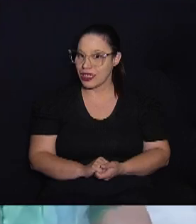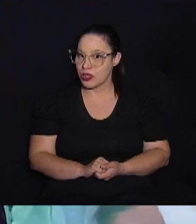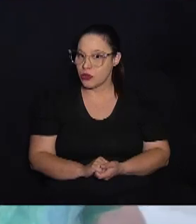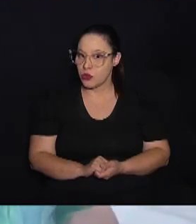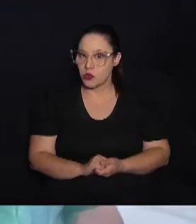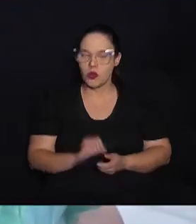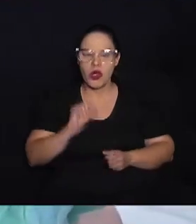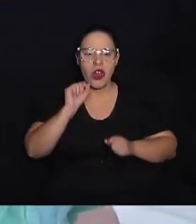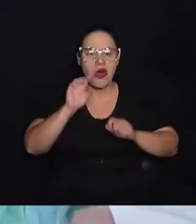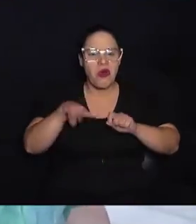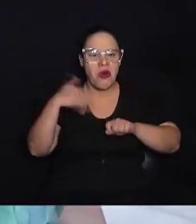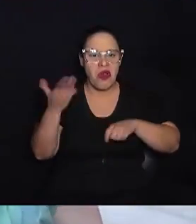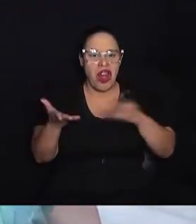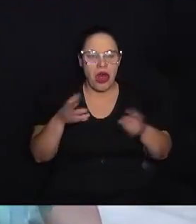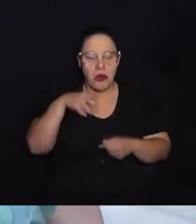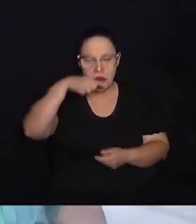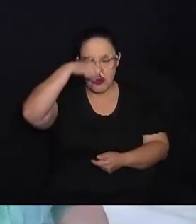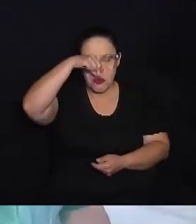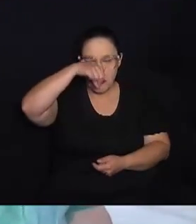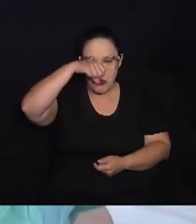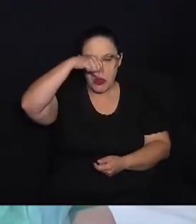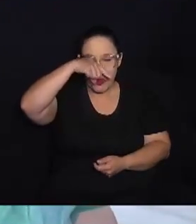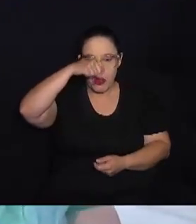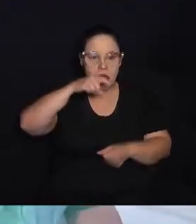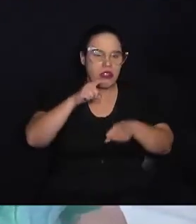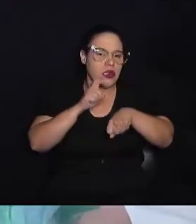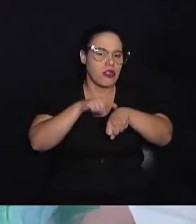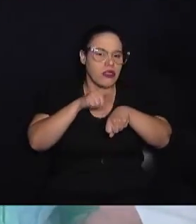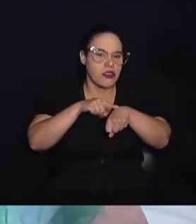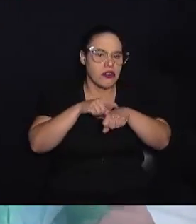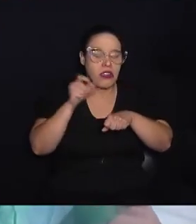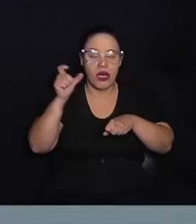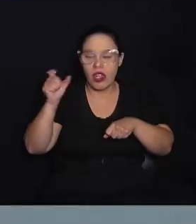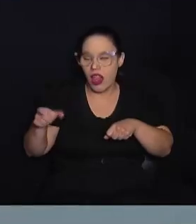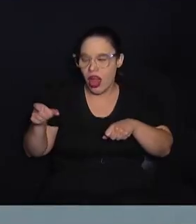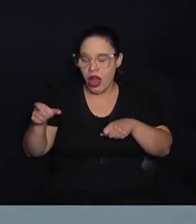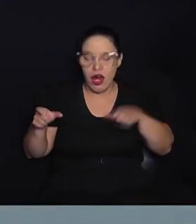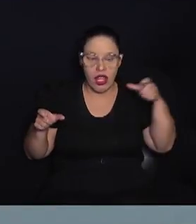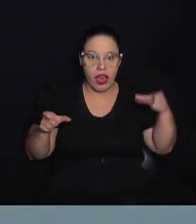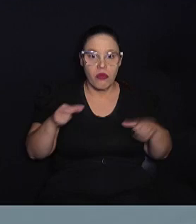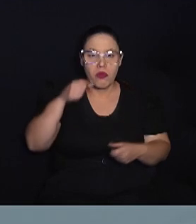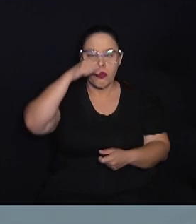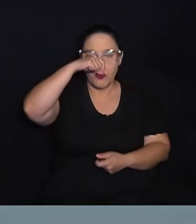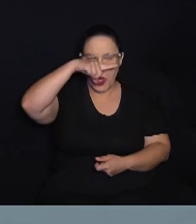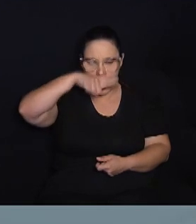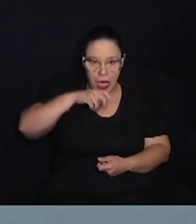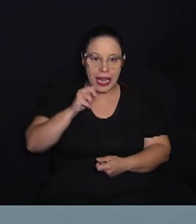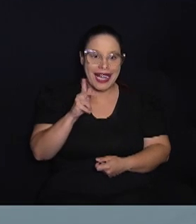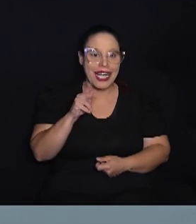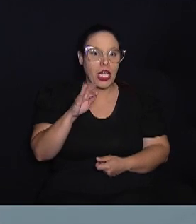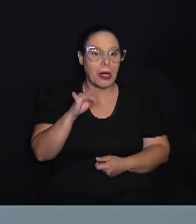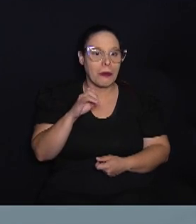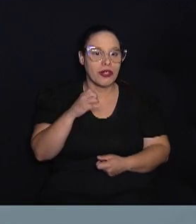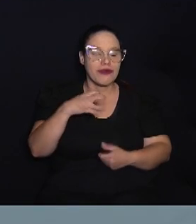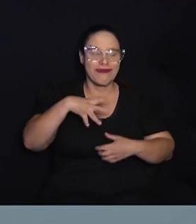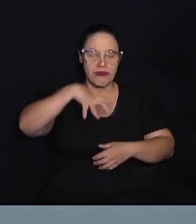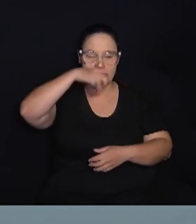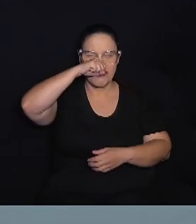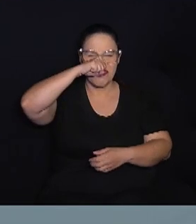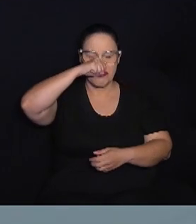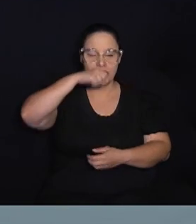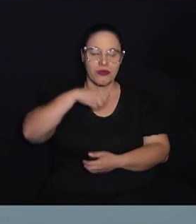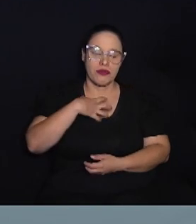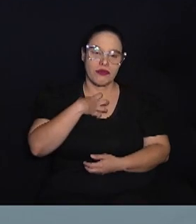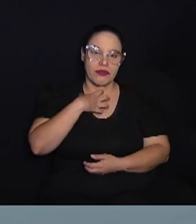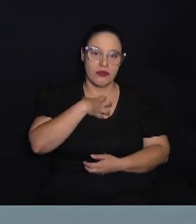Qual a diferença de gripe resfriado e quanto tempo dura cada uma delas gripe é uma infecção das vias aéreas